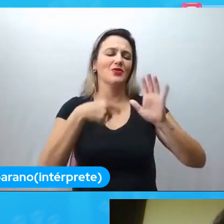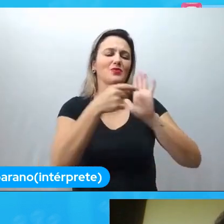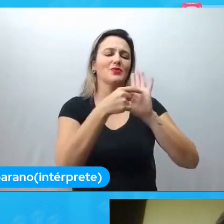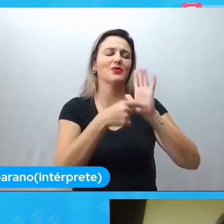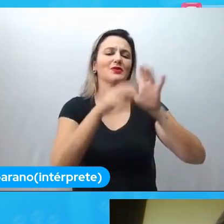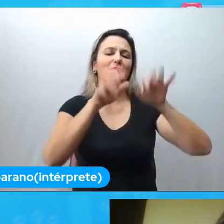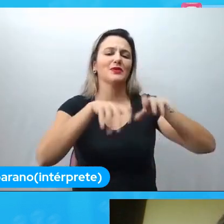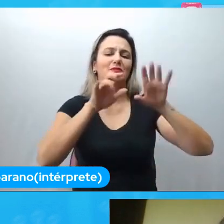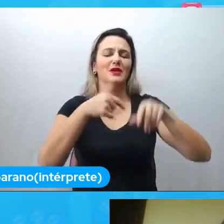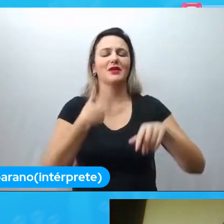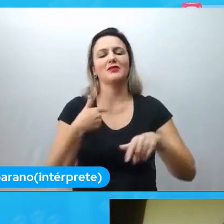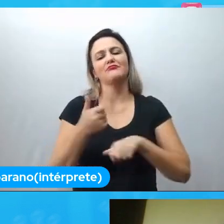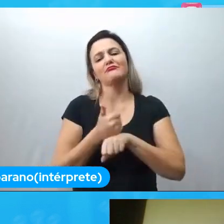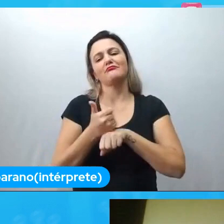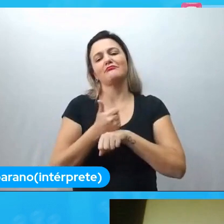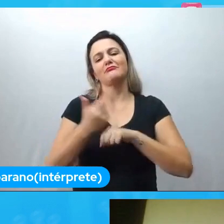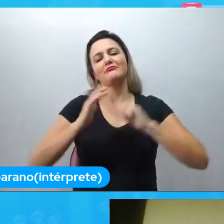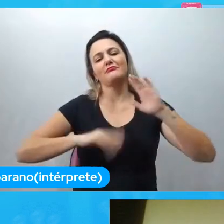que eu me entendo por gente.